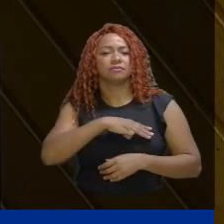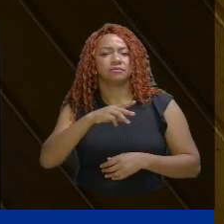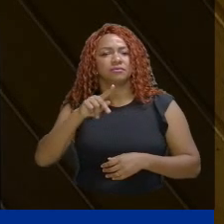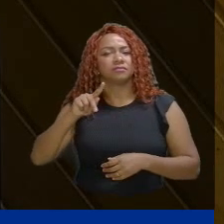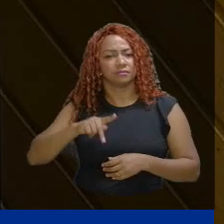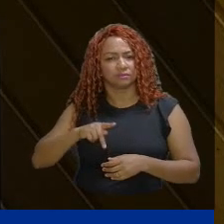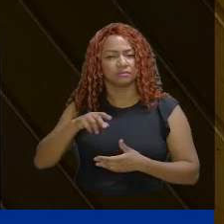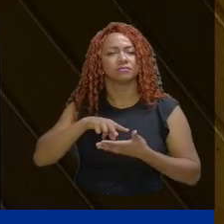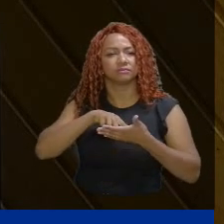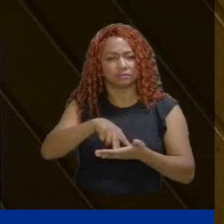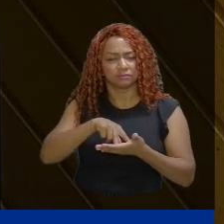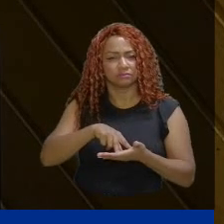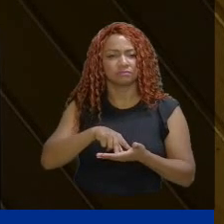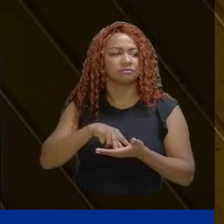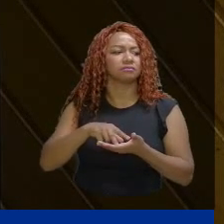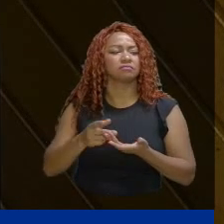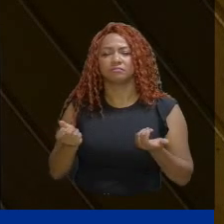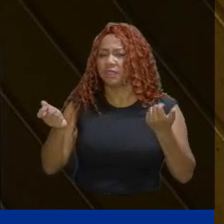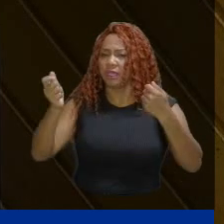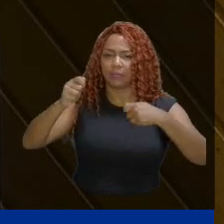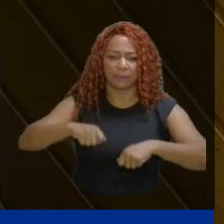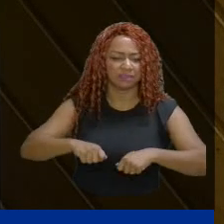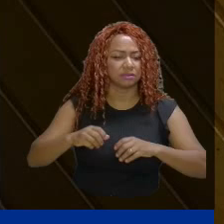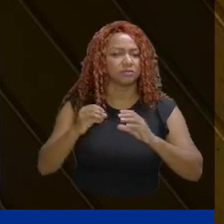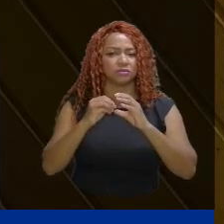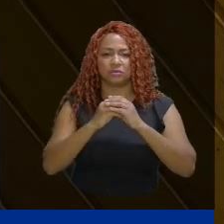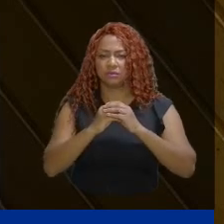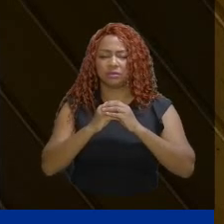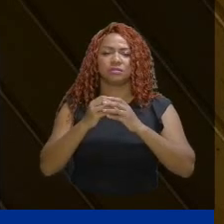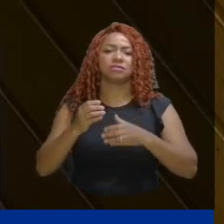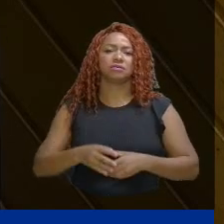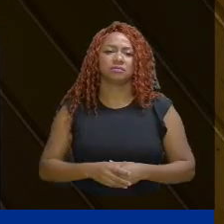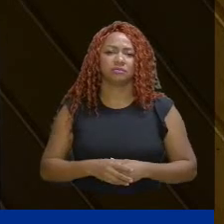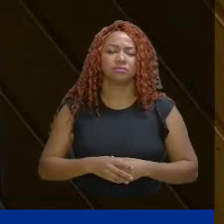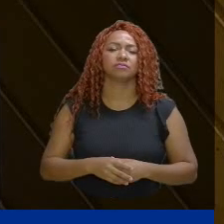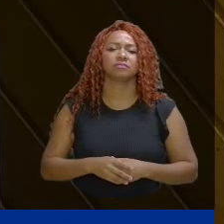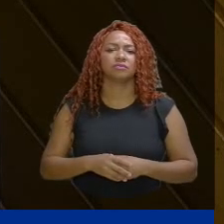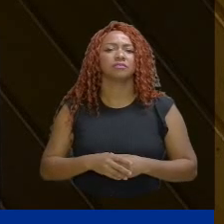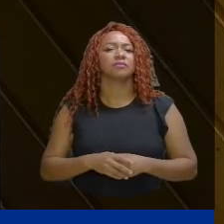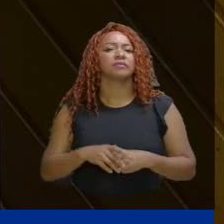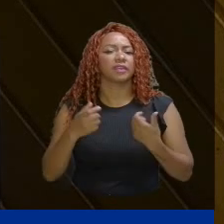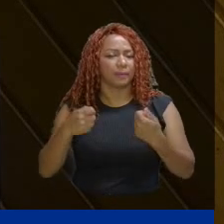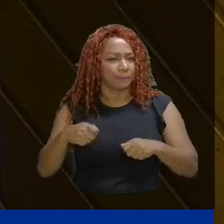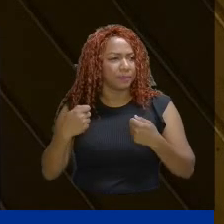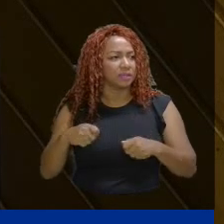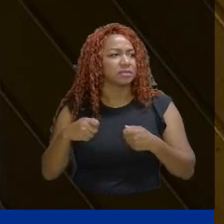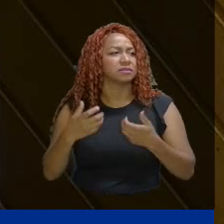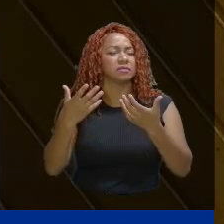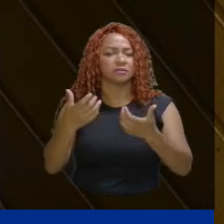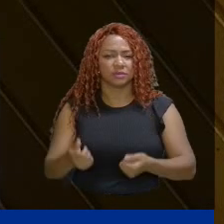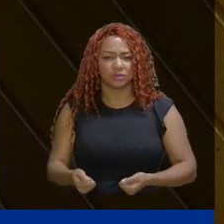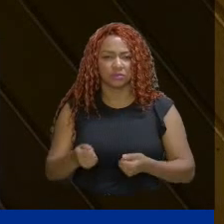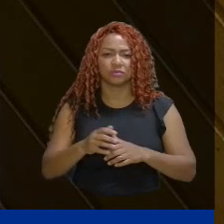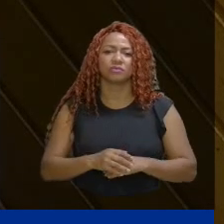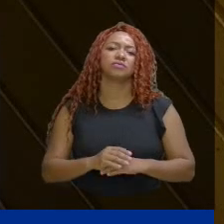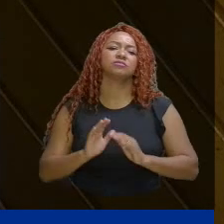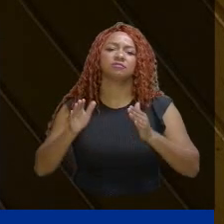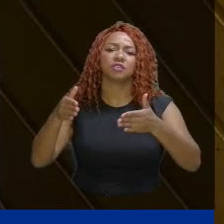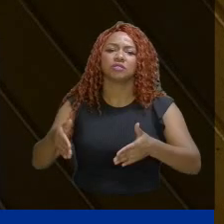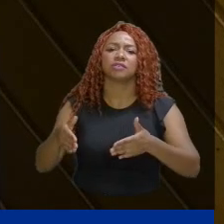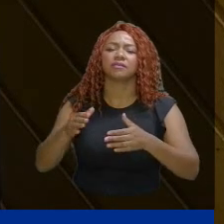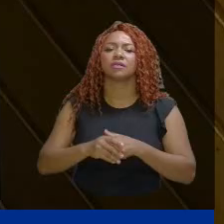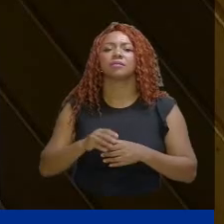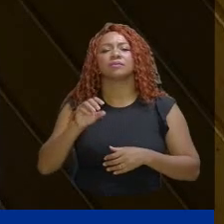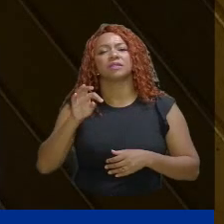Eleitoral sustentou a incompetência do TRE para conceder a medida, que deveria ser apreciada exclusivamente pelo